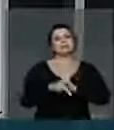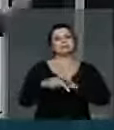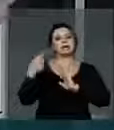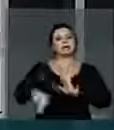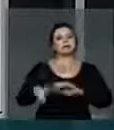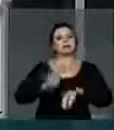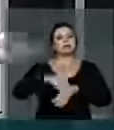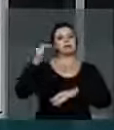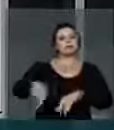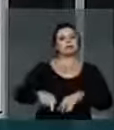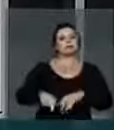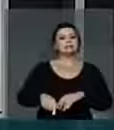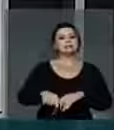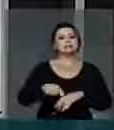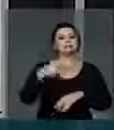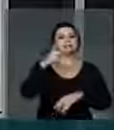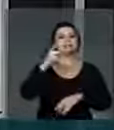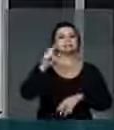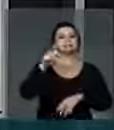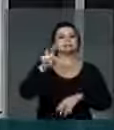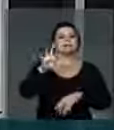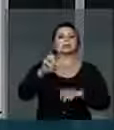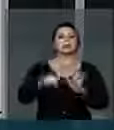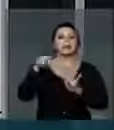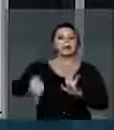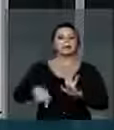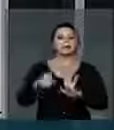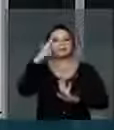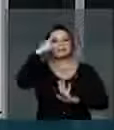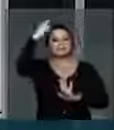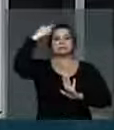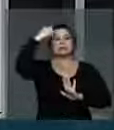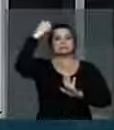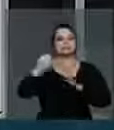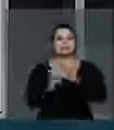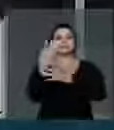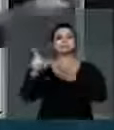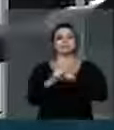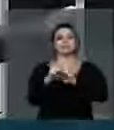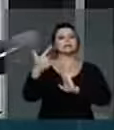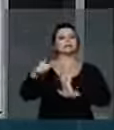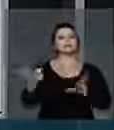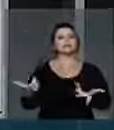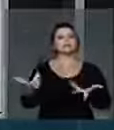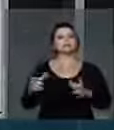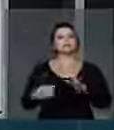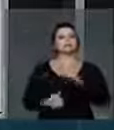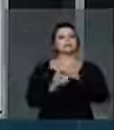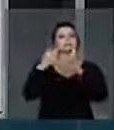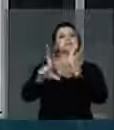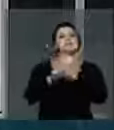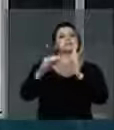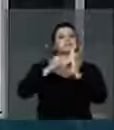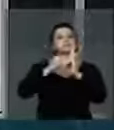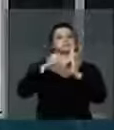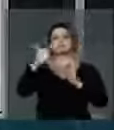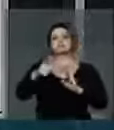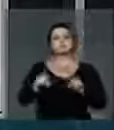do Planalto. Mas, de qualquer forma, foi deixando. E hoje o que nós temos no Congresso Nacional? A